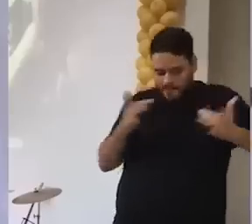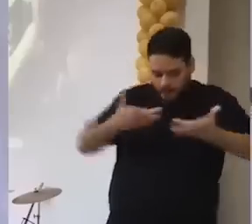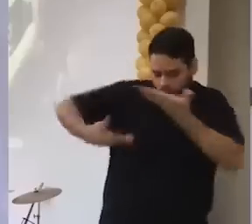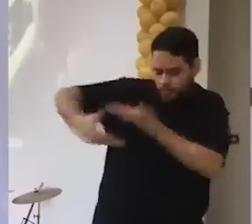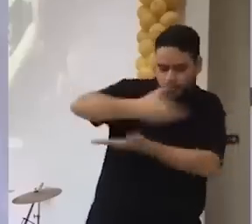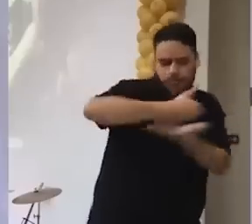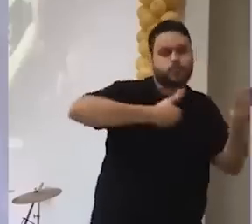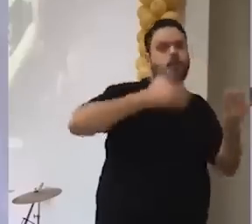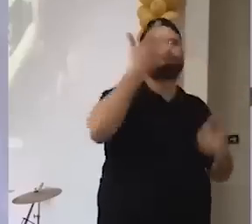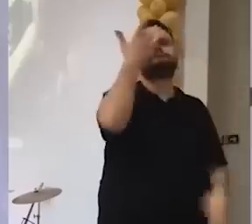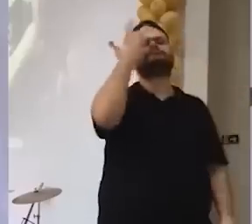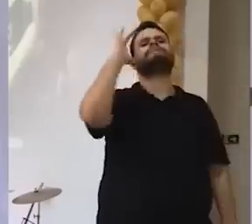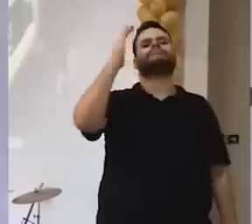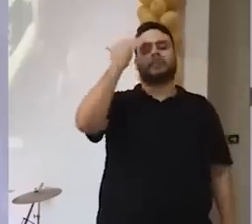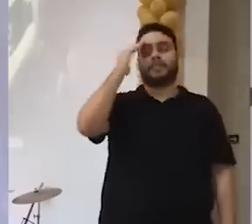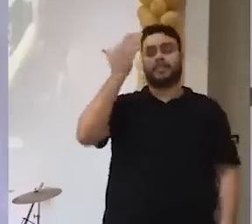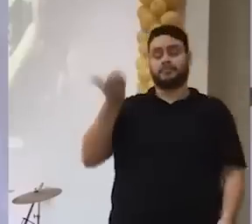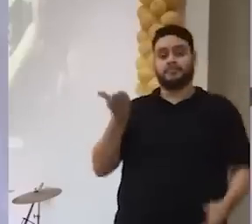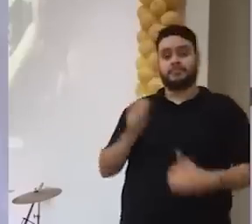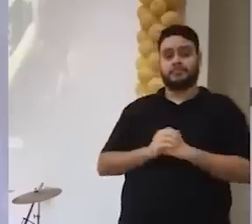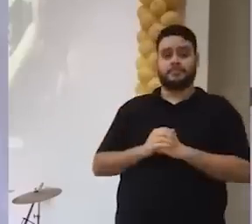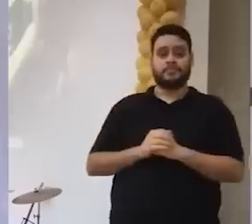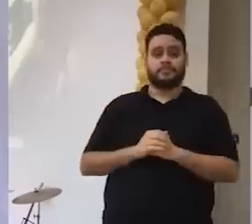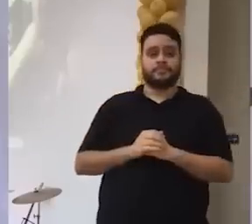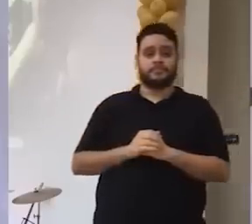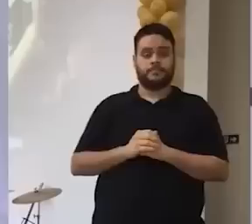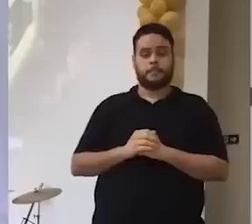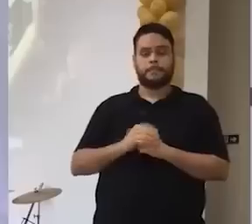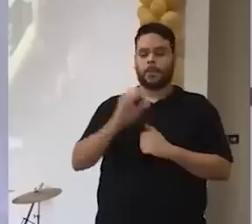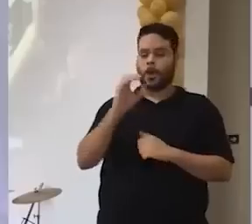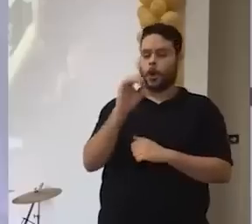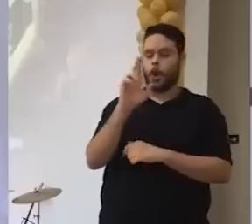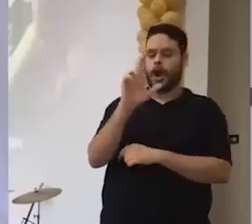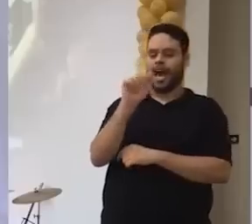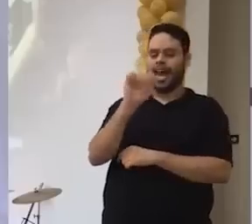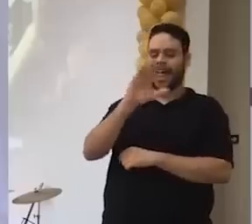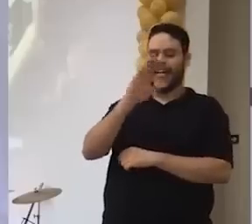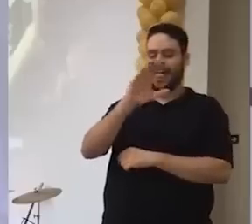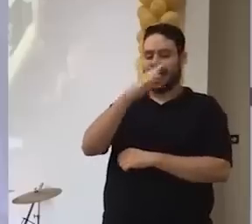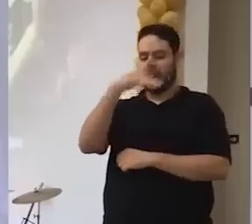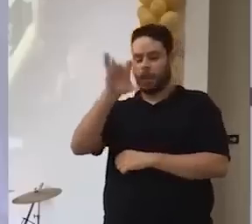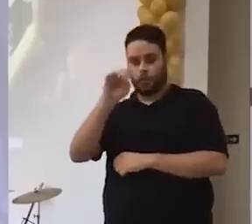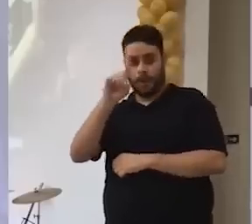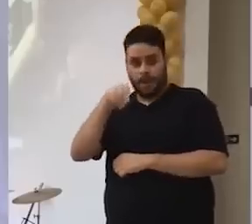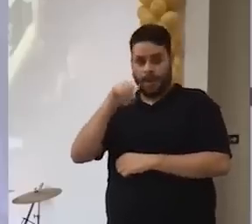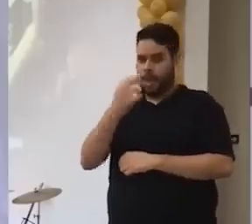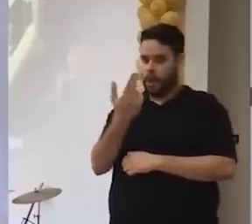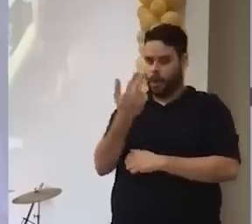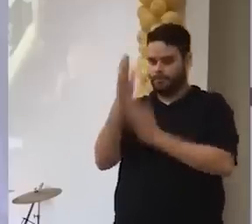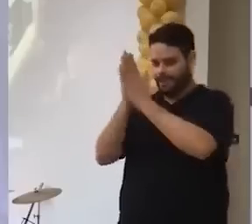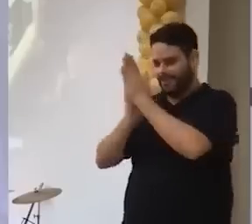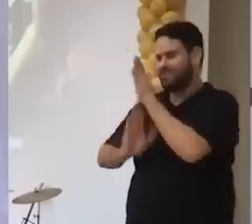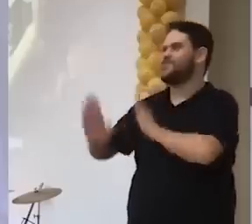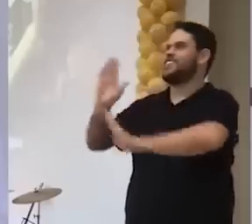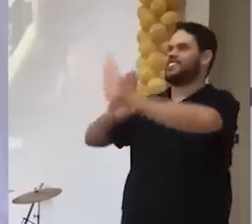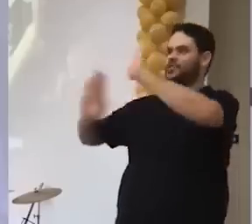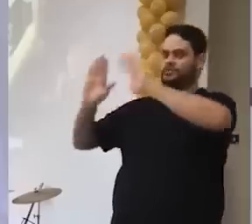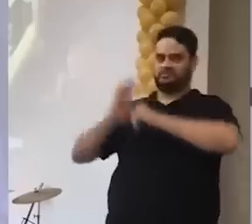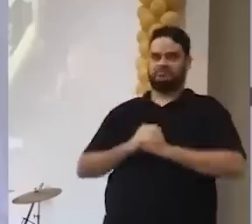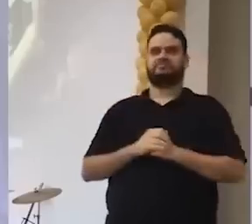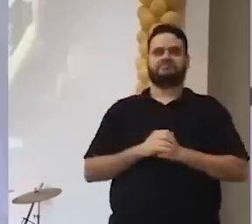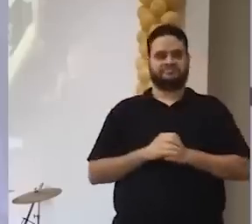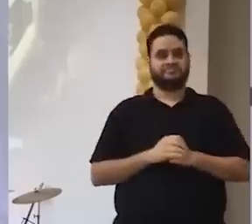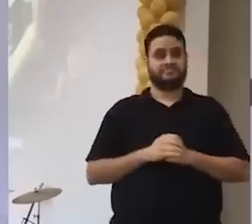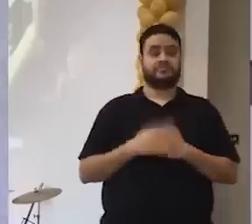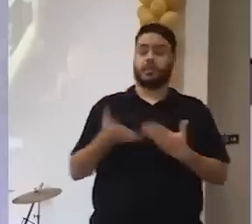aqui. A palavra orações aqui no grego é a mesma para adoração. Então Paulo está falando de três coisas.